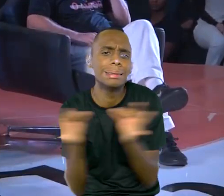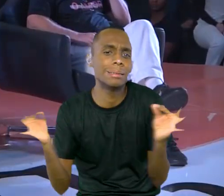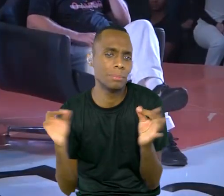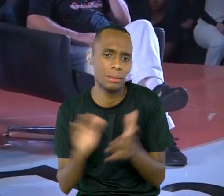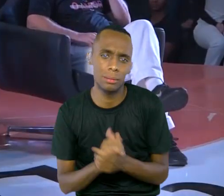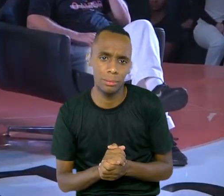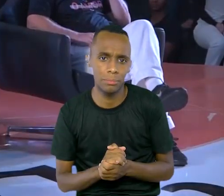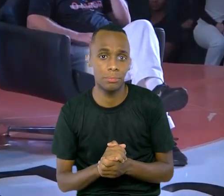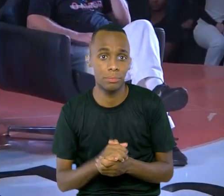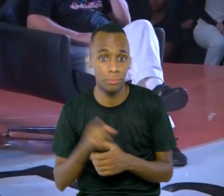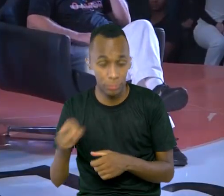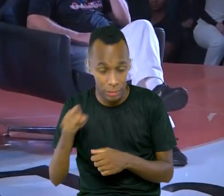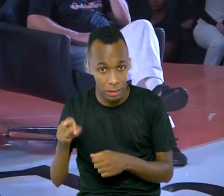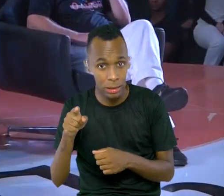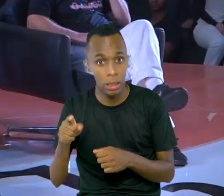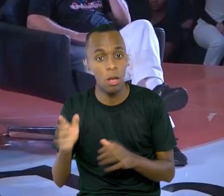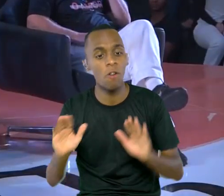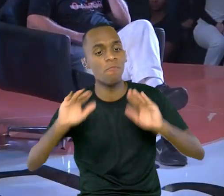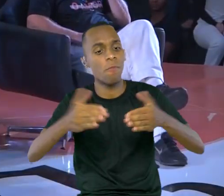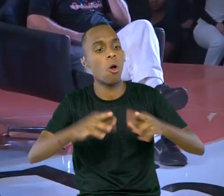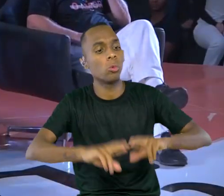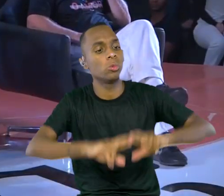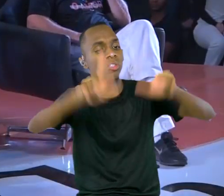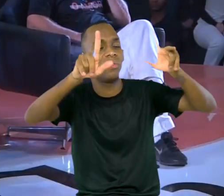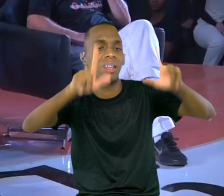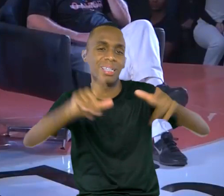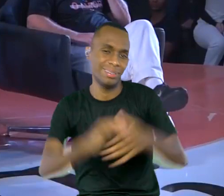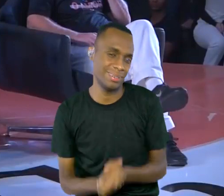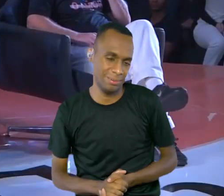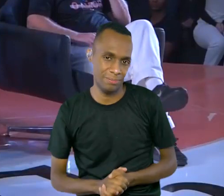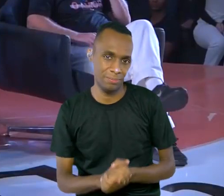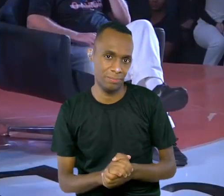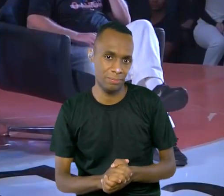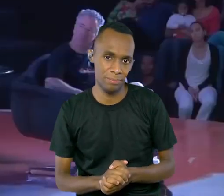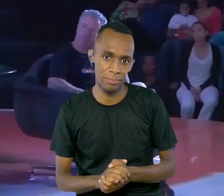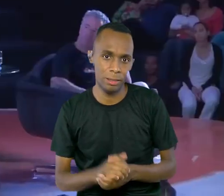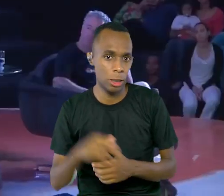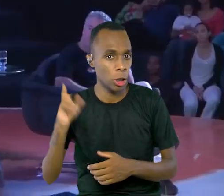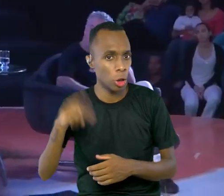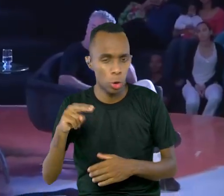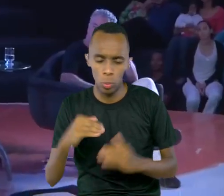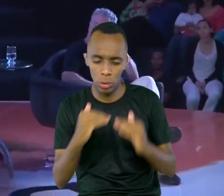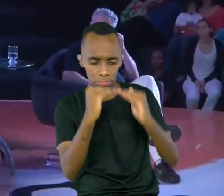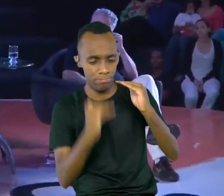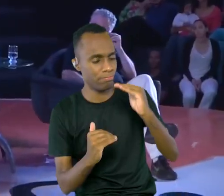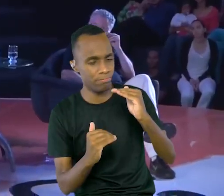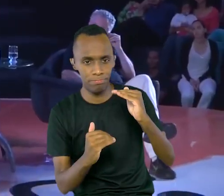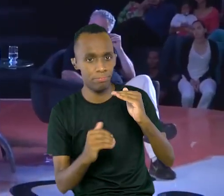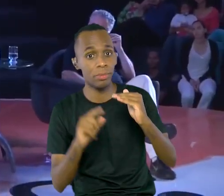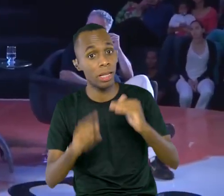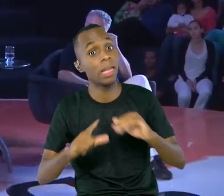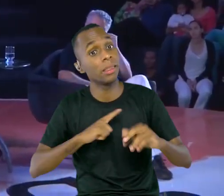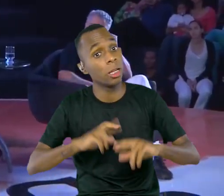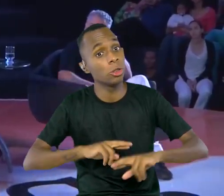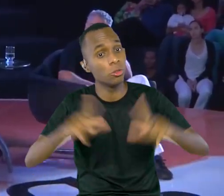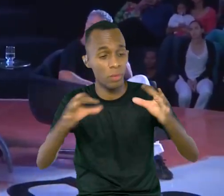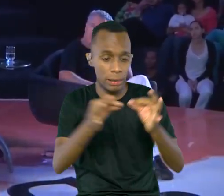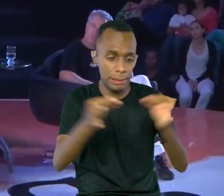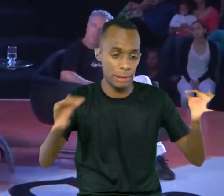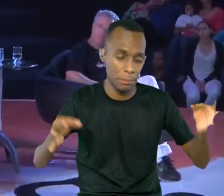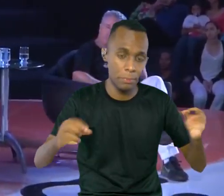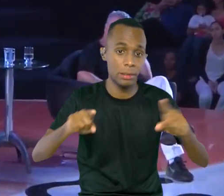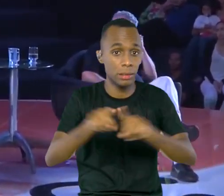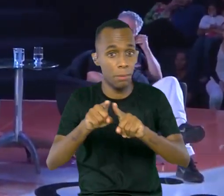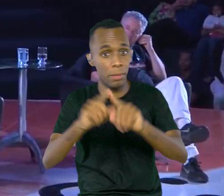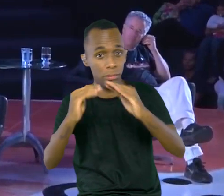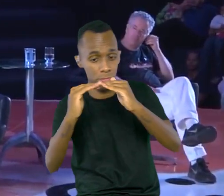absolutamente humilde. Voltado para a diferença. Jamais subserviente. Há uma diferença